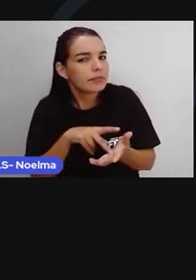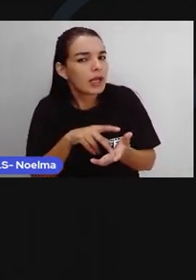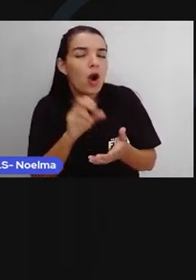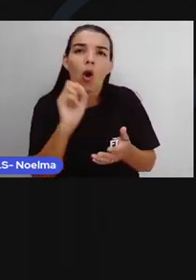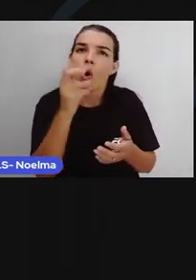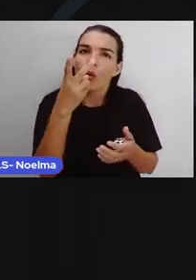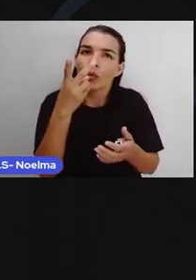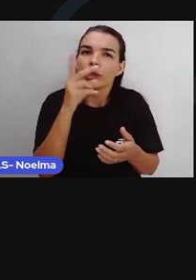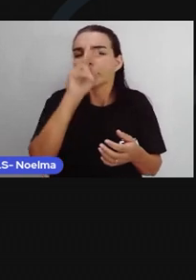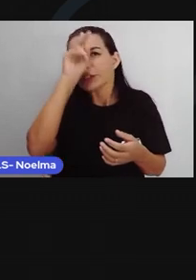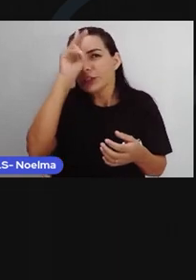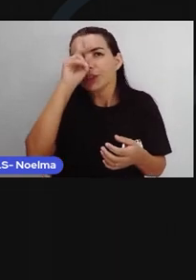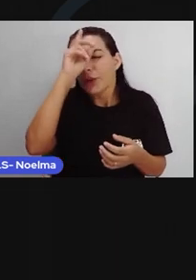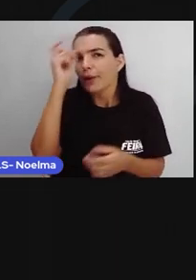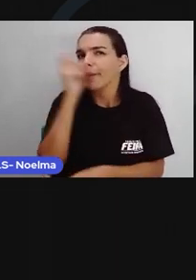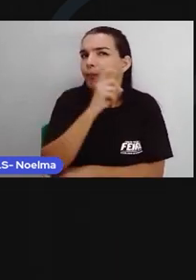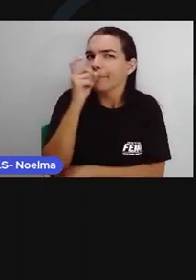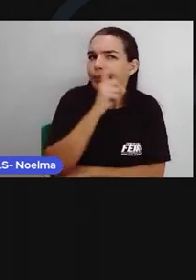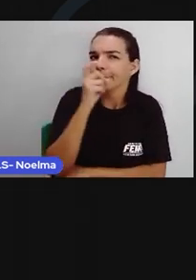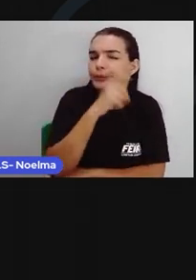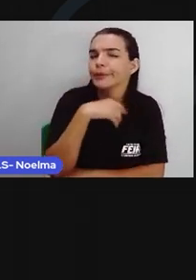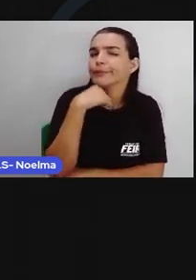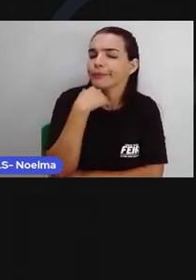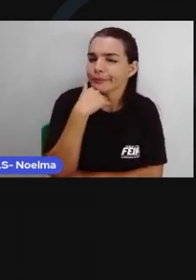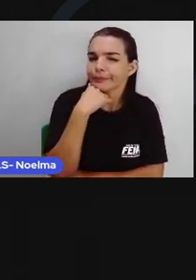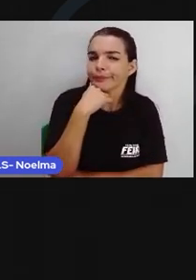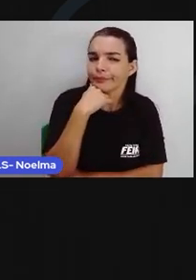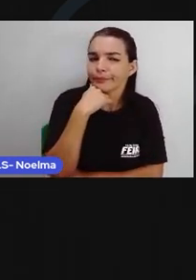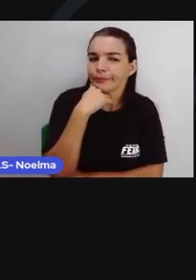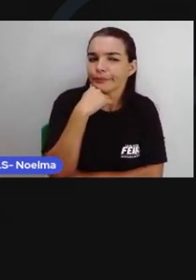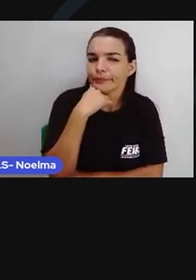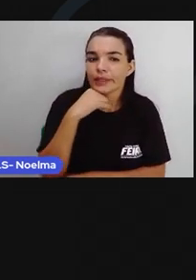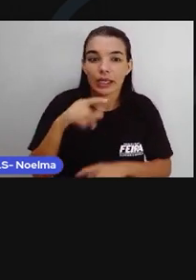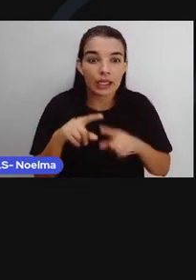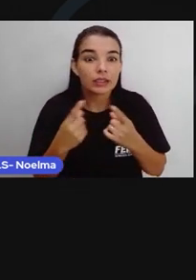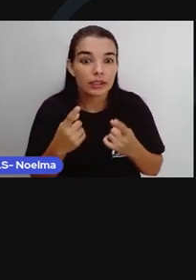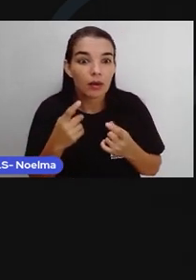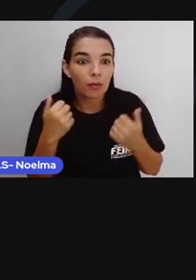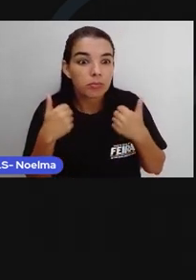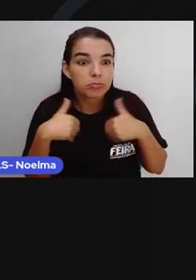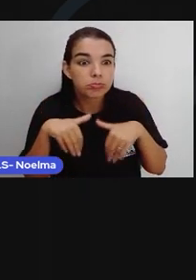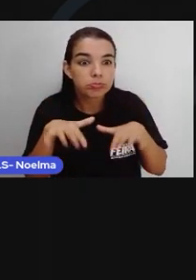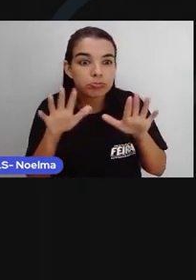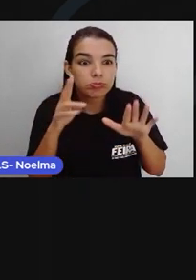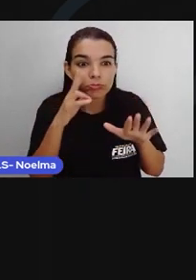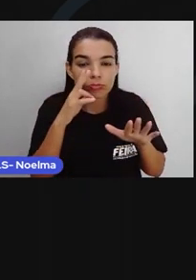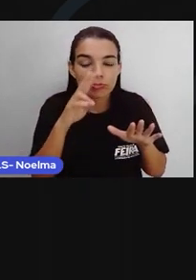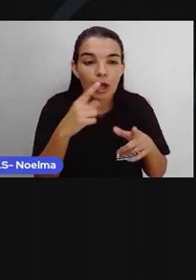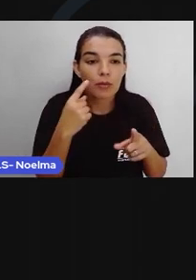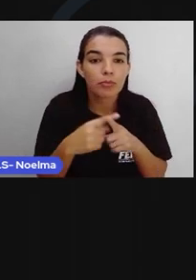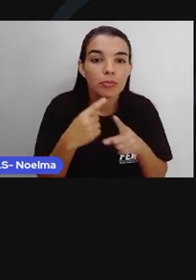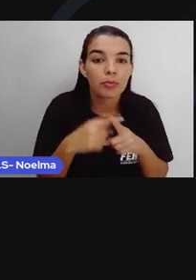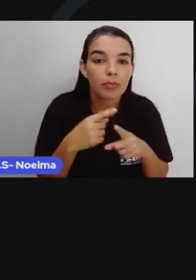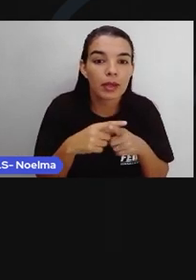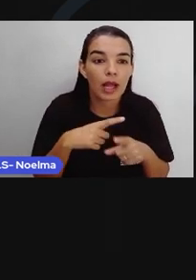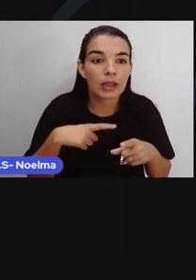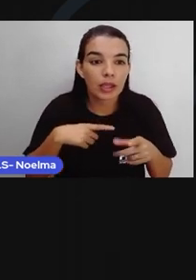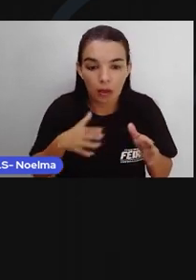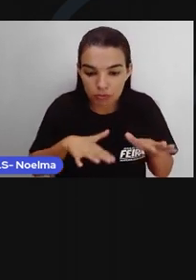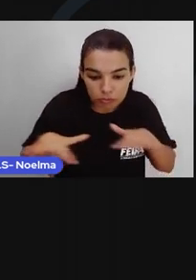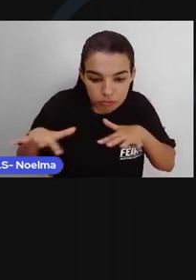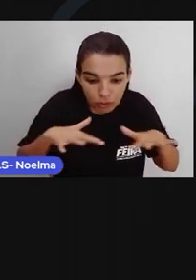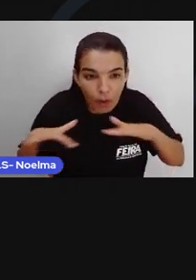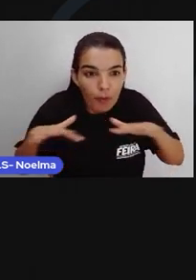ou então aqui tinha petróleo. É verdade, isso mesmo. Tudo por causa do que da movimentação da